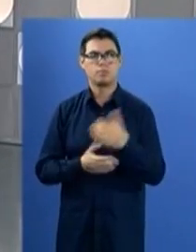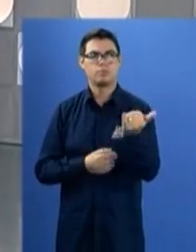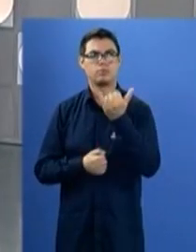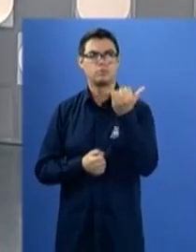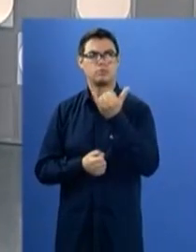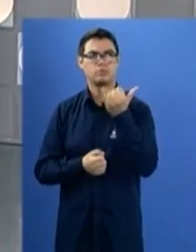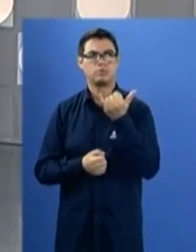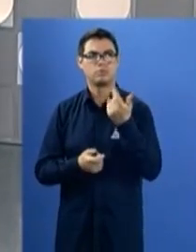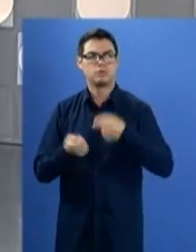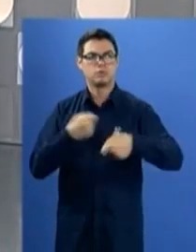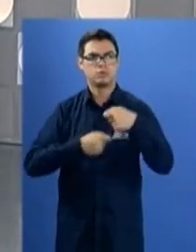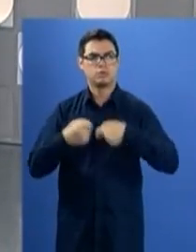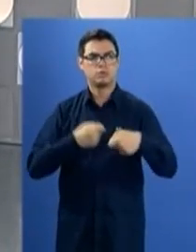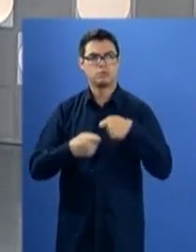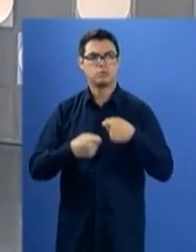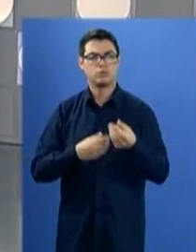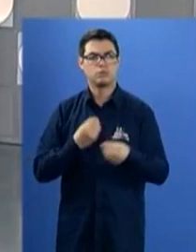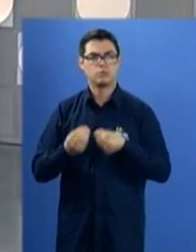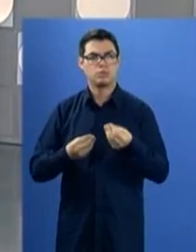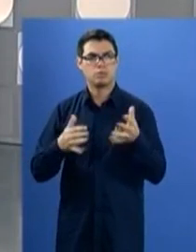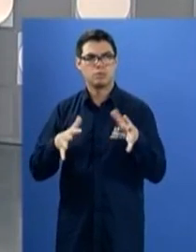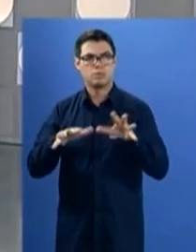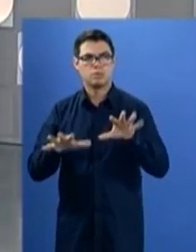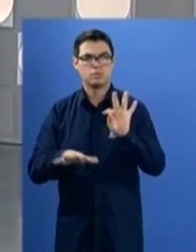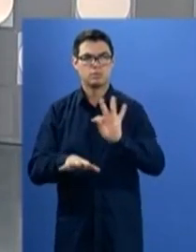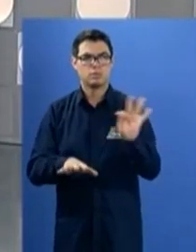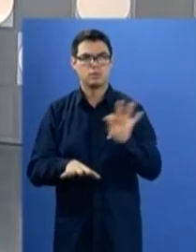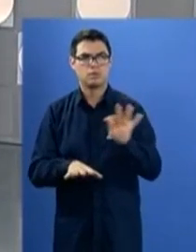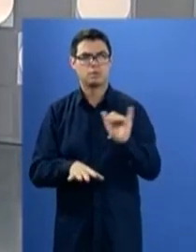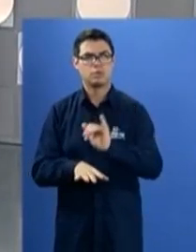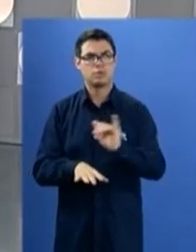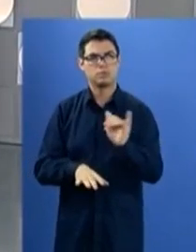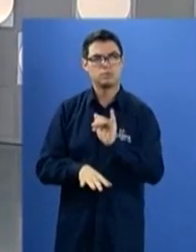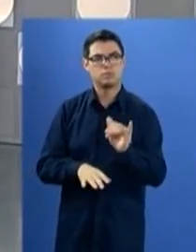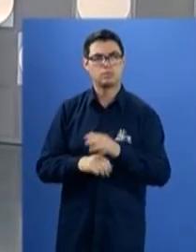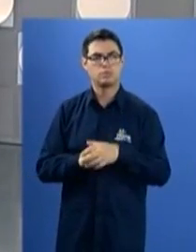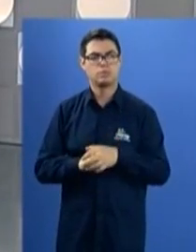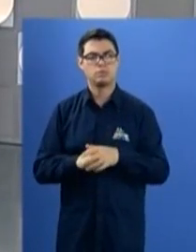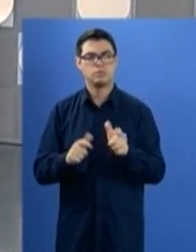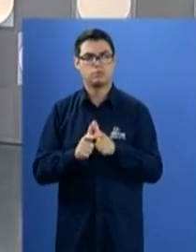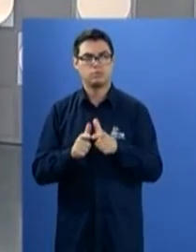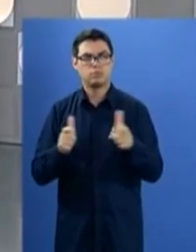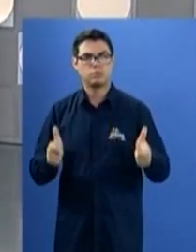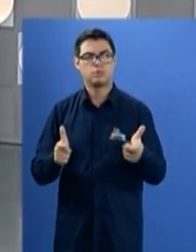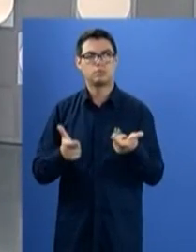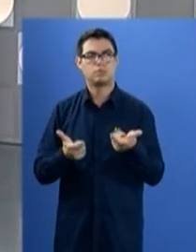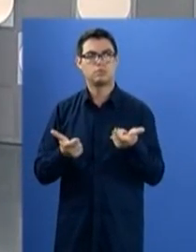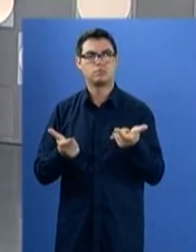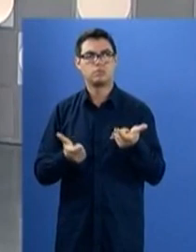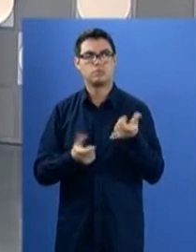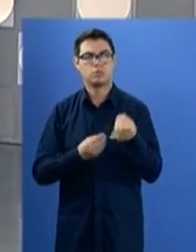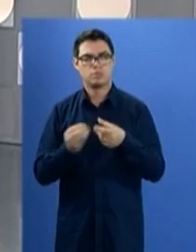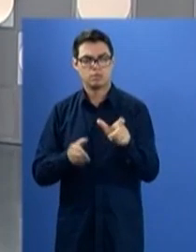fatores econômicos que, desde a inclusão de uma taxa de juros, a inflação, a maior ou menor disponibilidade